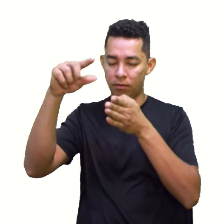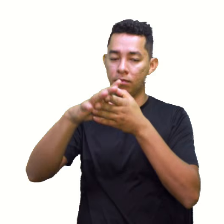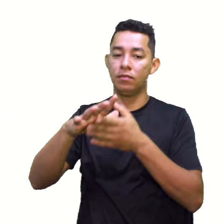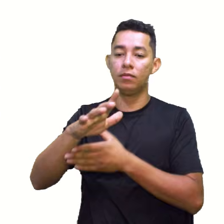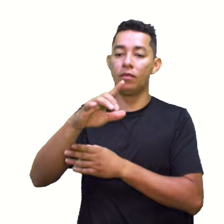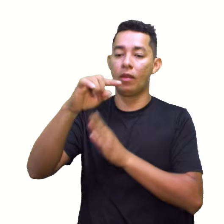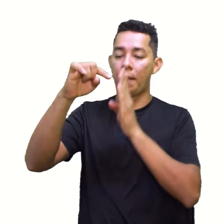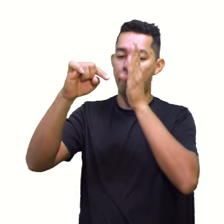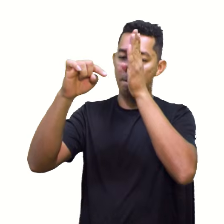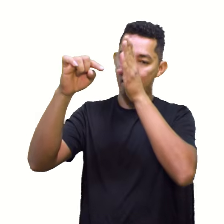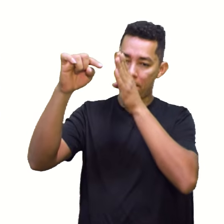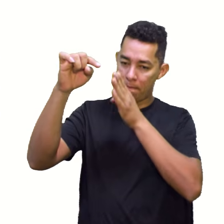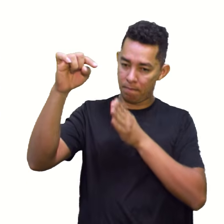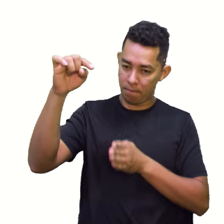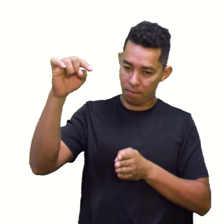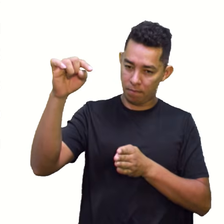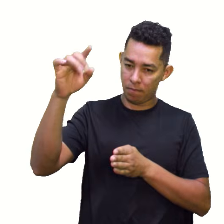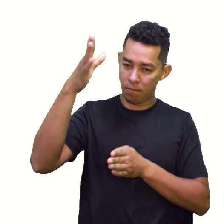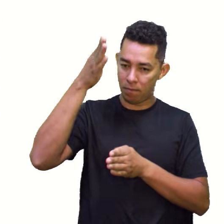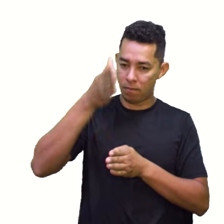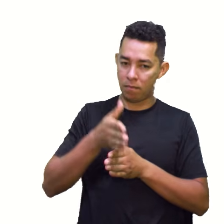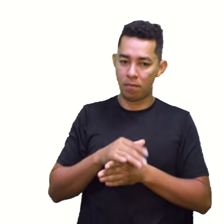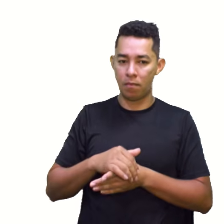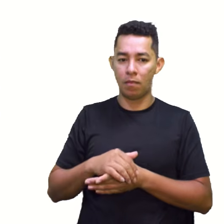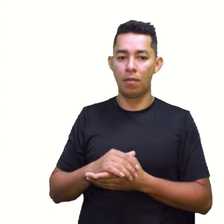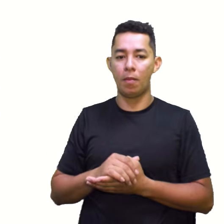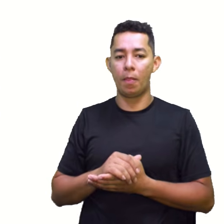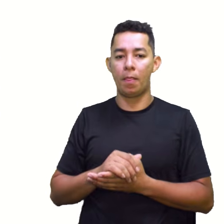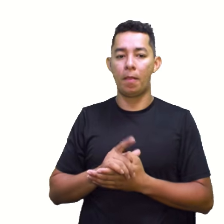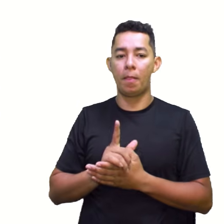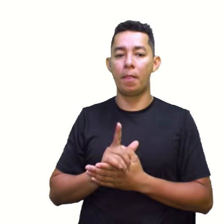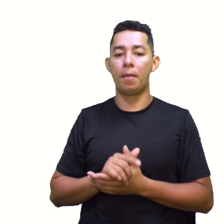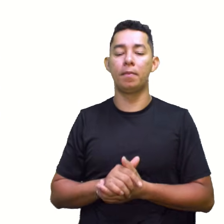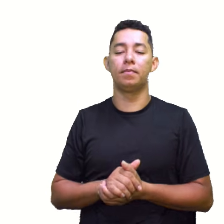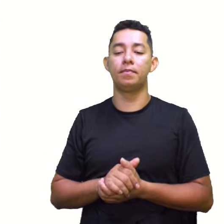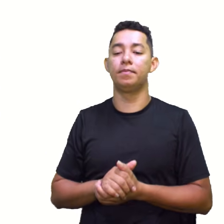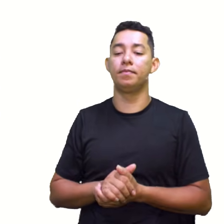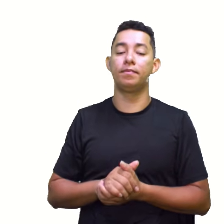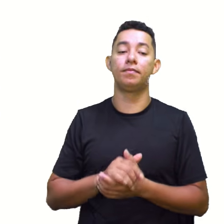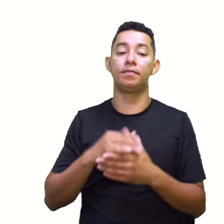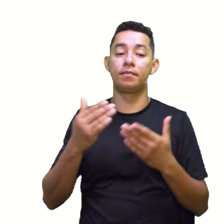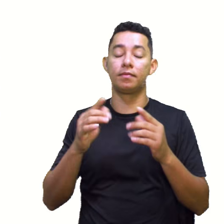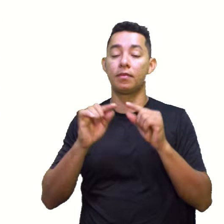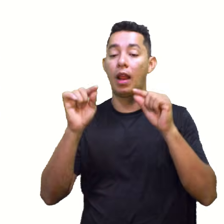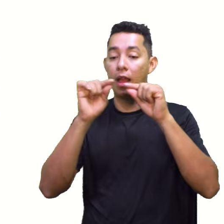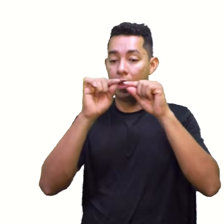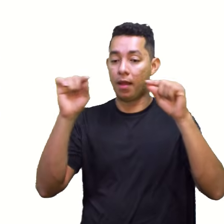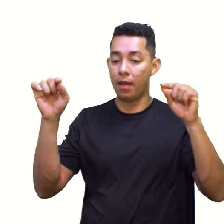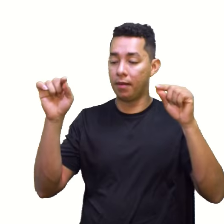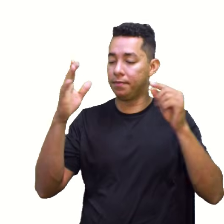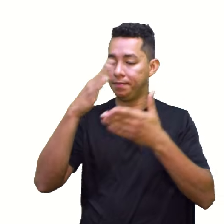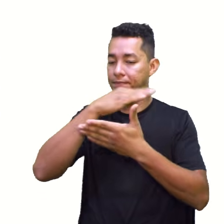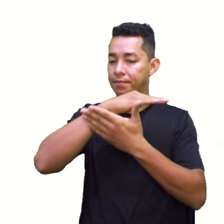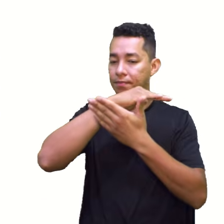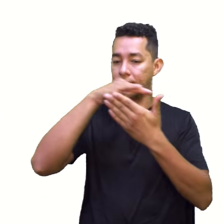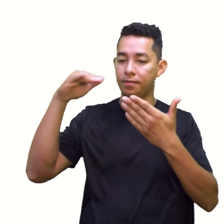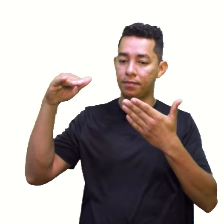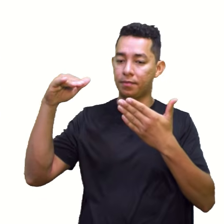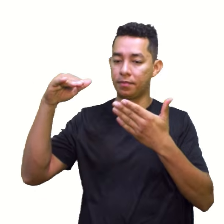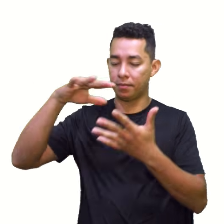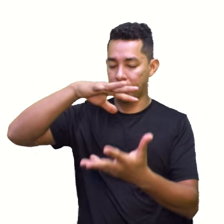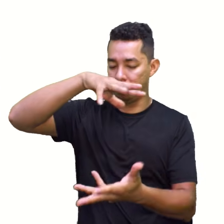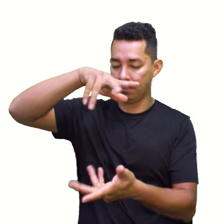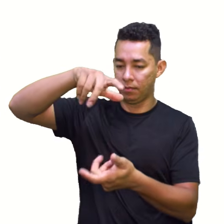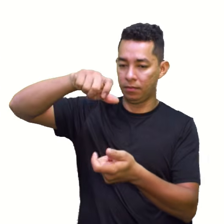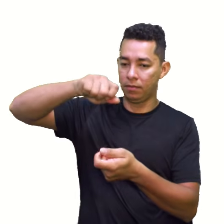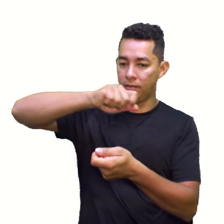é perpendicular ao eixo de rotação. O Equador divide a superfície da